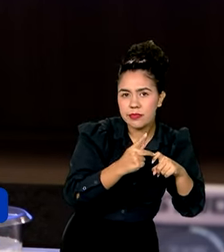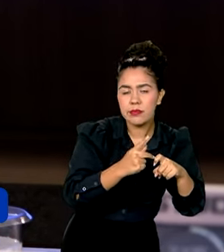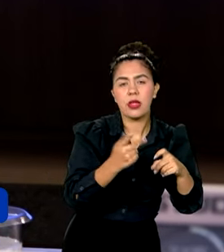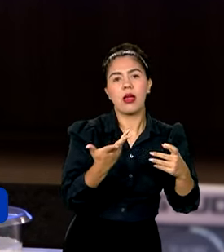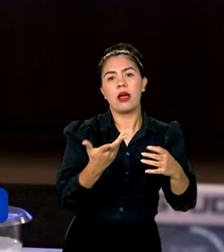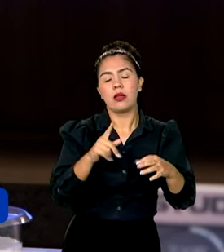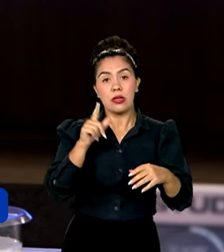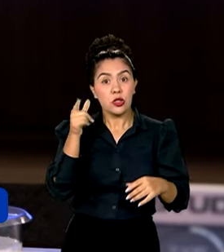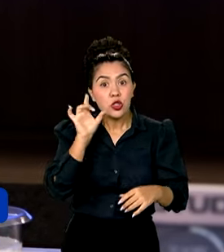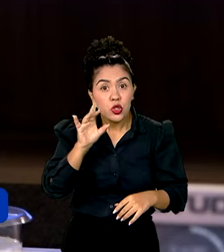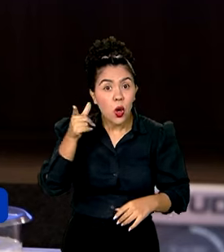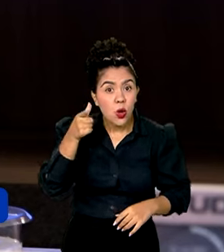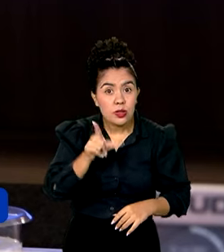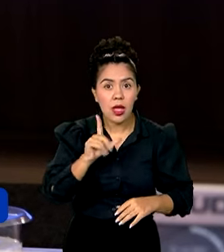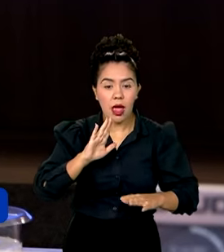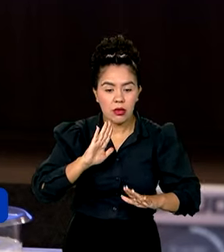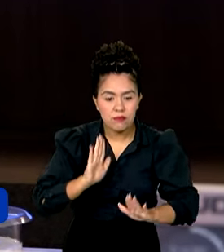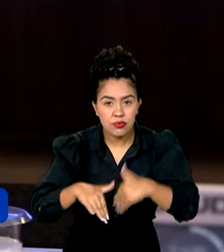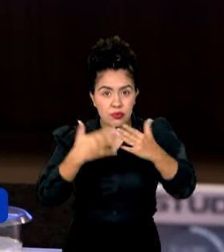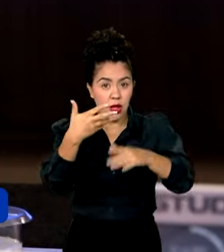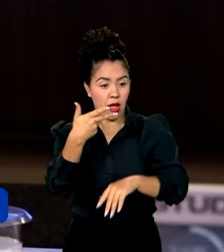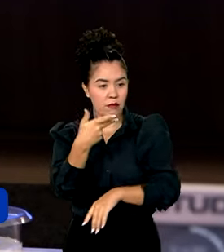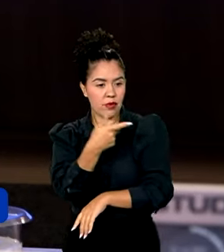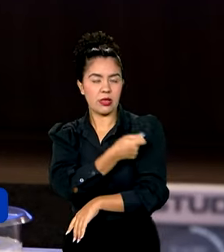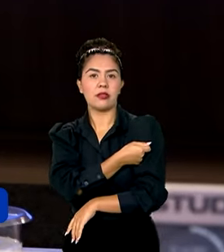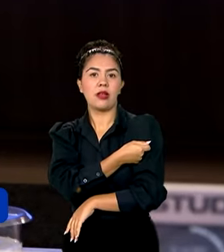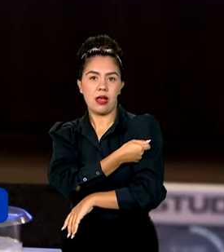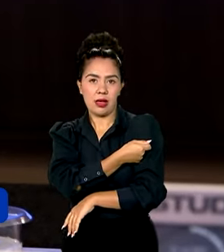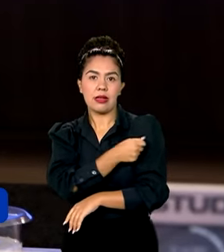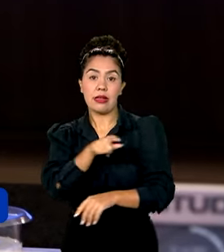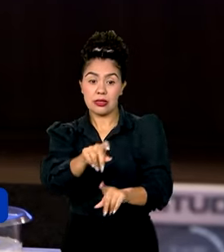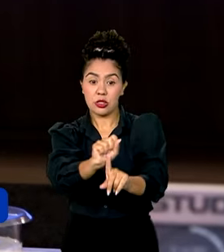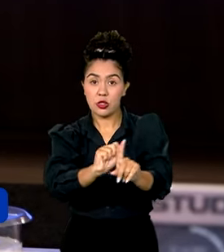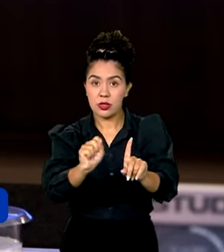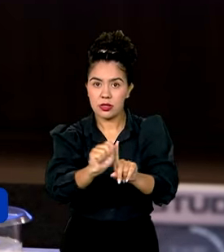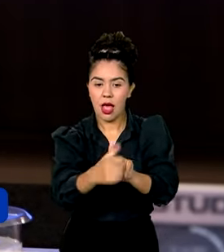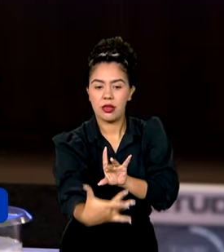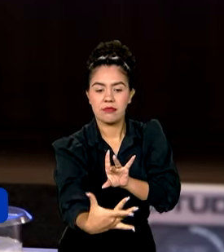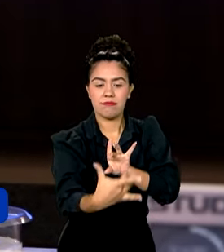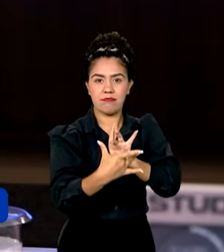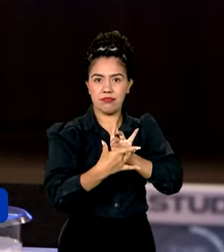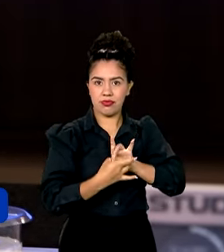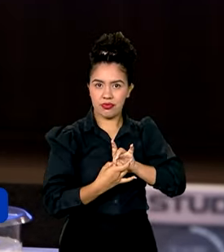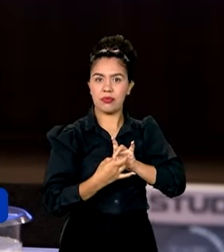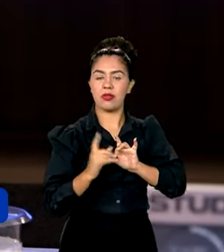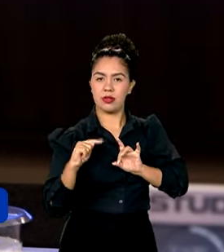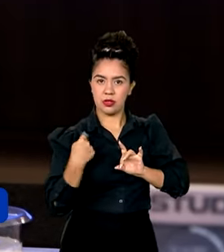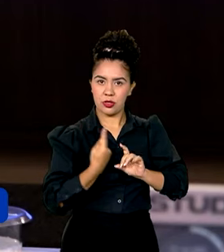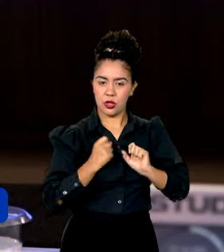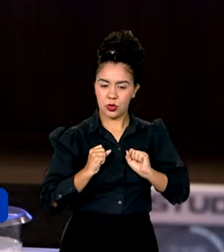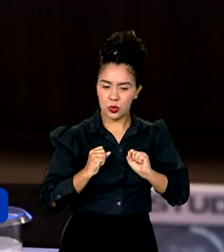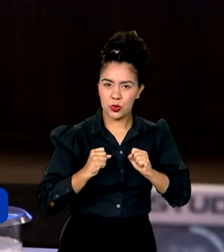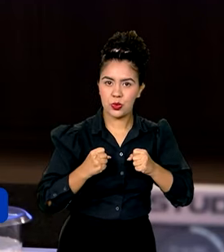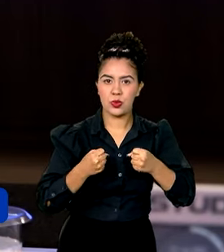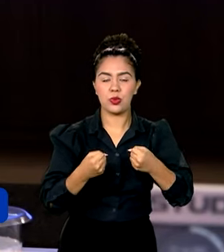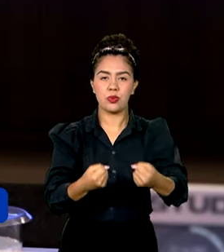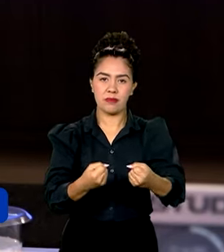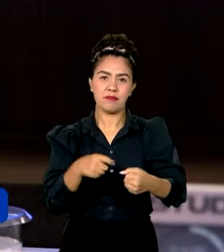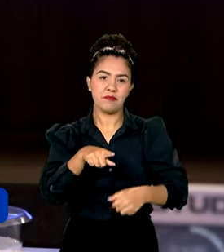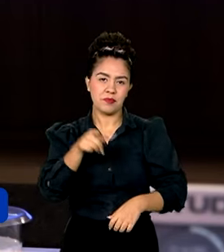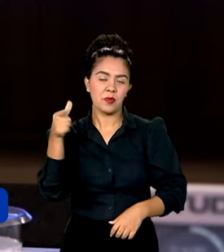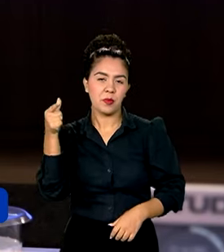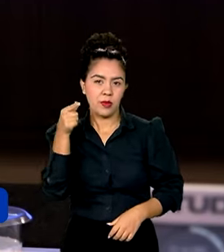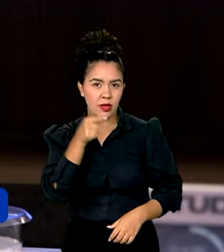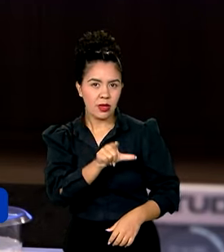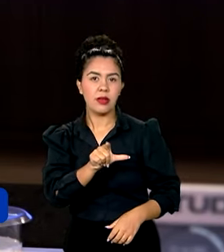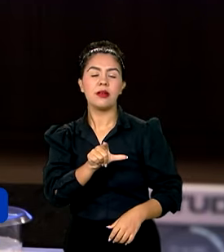avançar na nação quando nós temos a sociedade integrada também nesse esforço ao lado do governo e foi isso que aconteceu